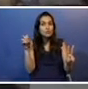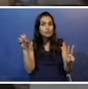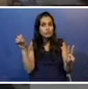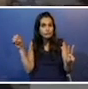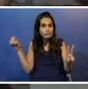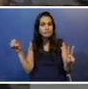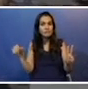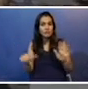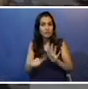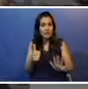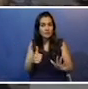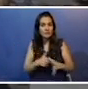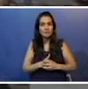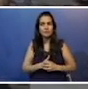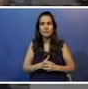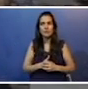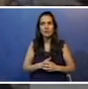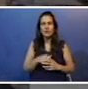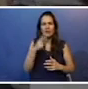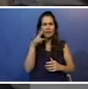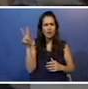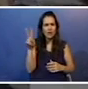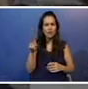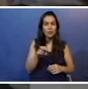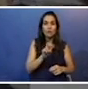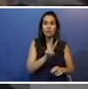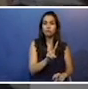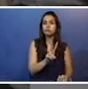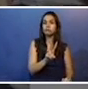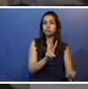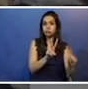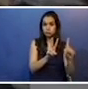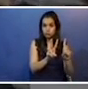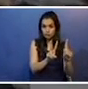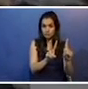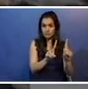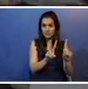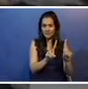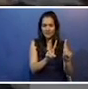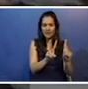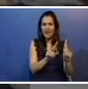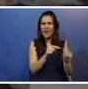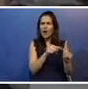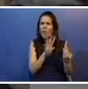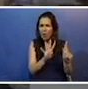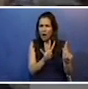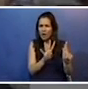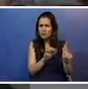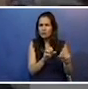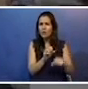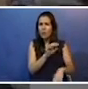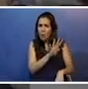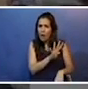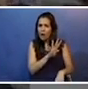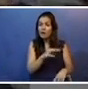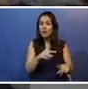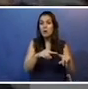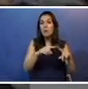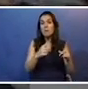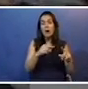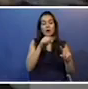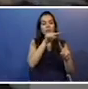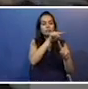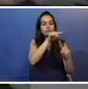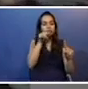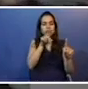exemplos. Tá vendo que eu tenho aqui I e V, né? Seria o número 4. Mas como tem esse tracinho aqui em cima, ele